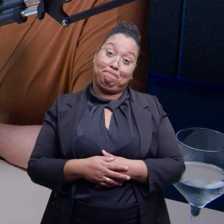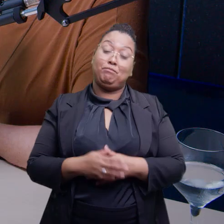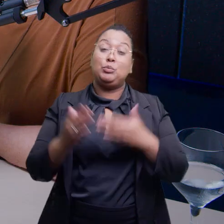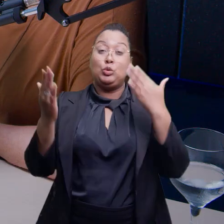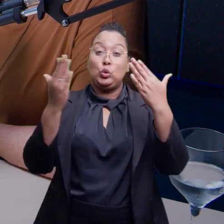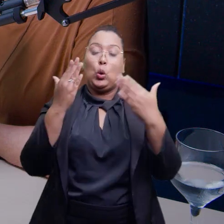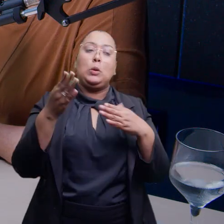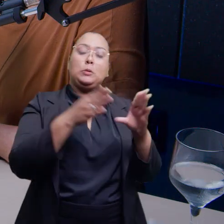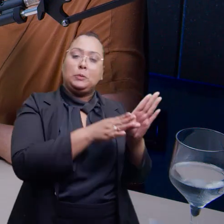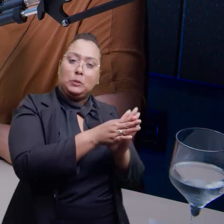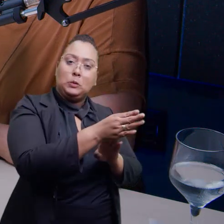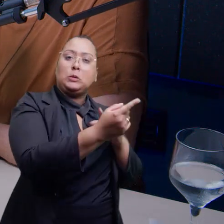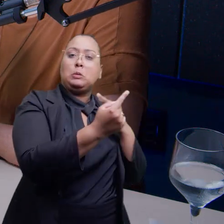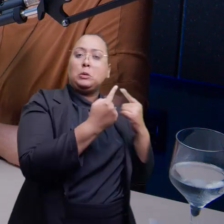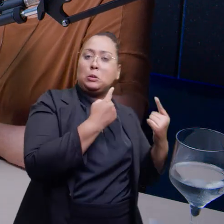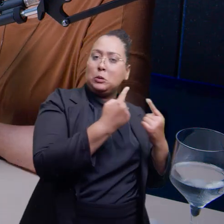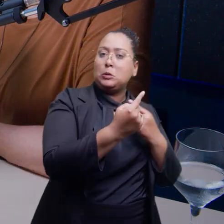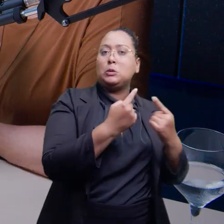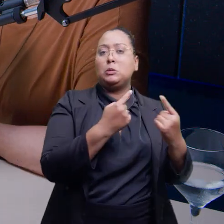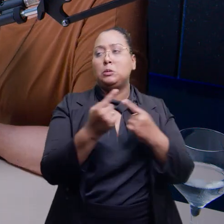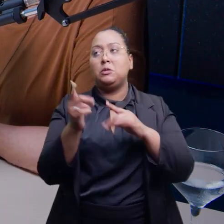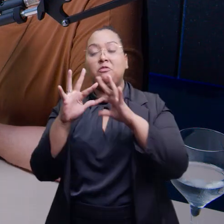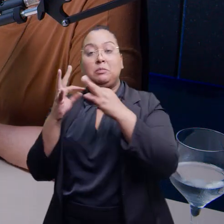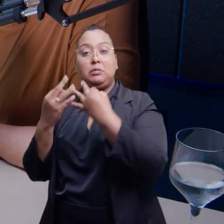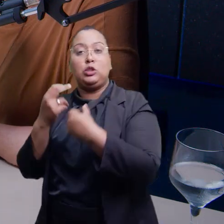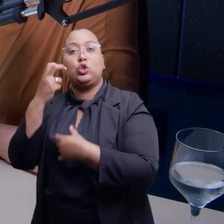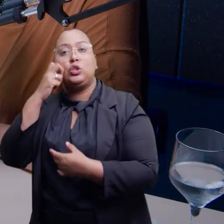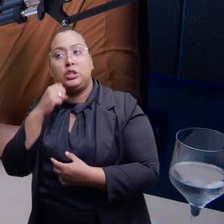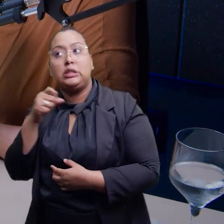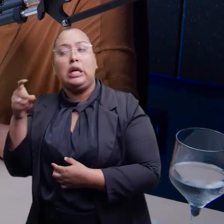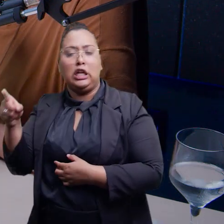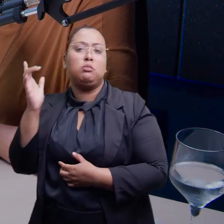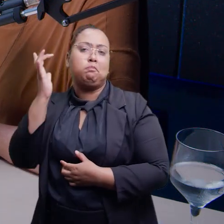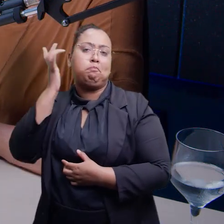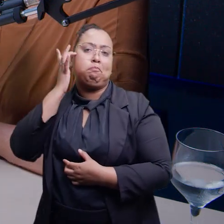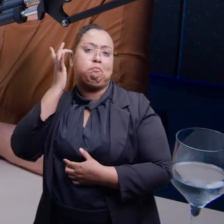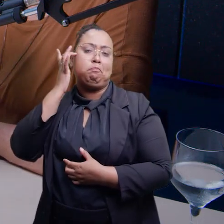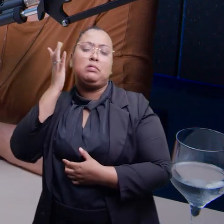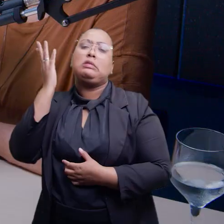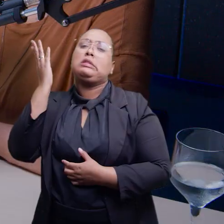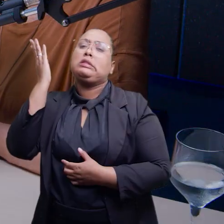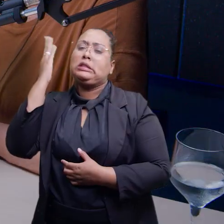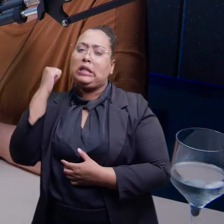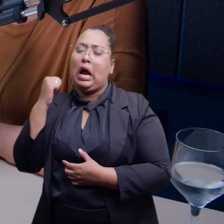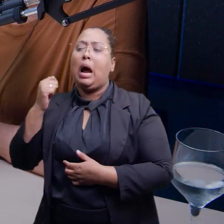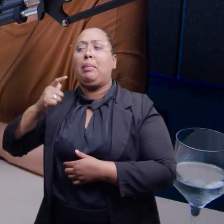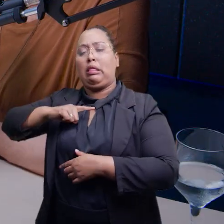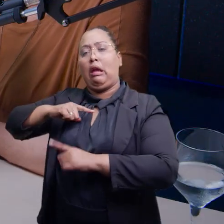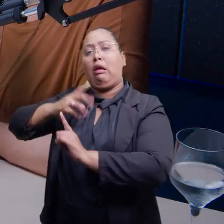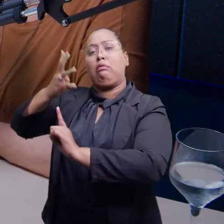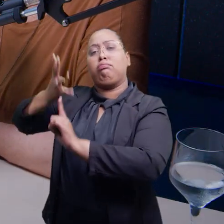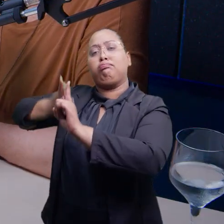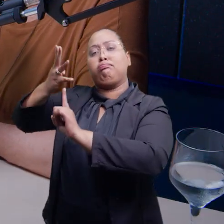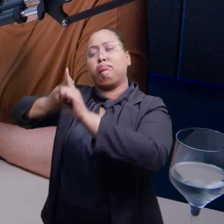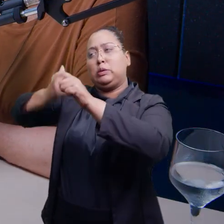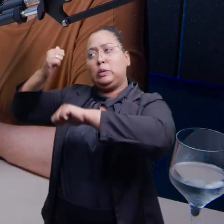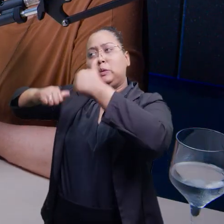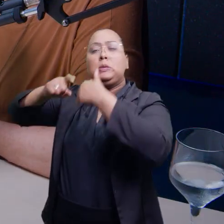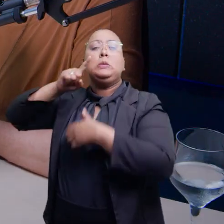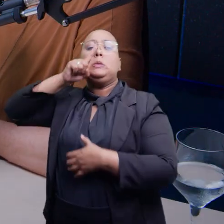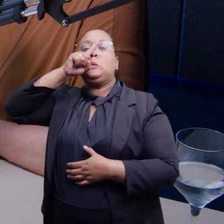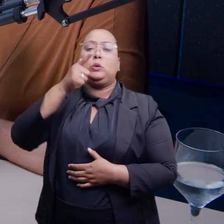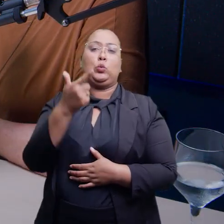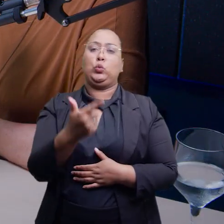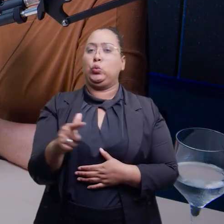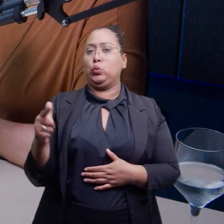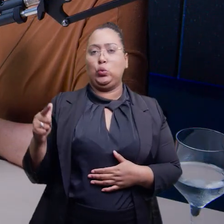Então, o psicólogo trabalhou isso, né? Que a família que é adotiva é uma família que é preparada, passa por todo um processo, que não teria esse